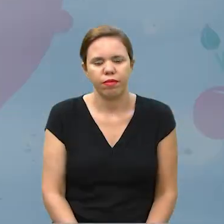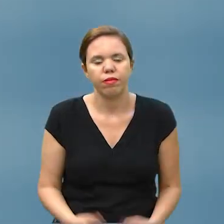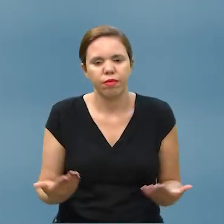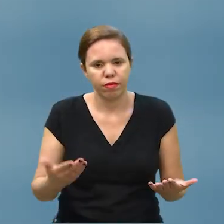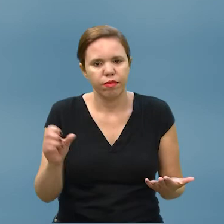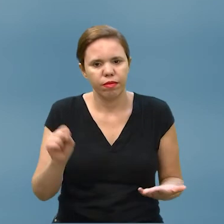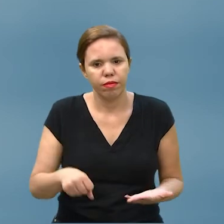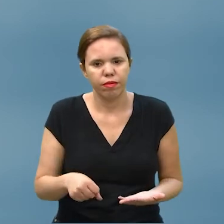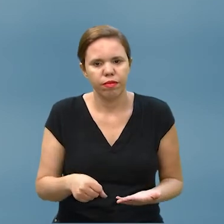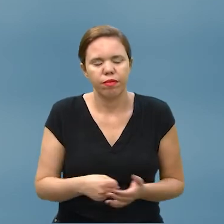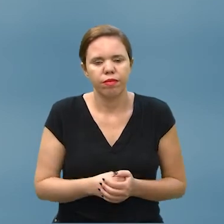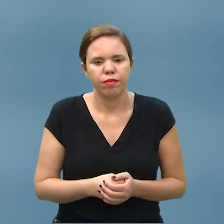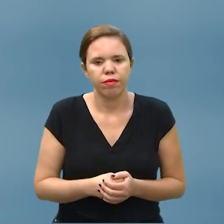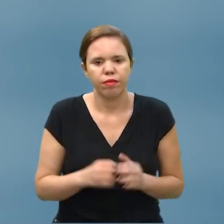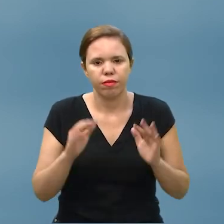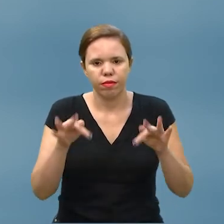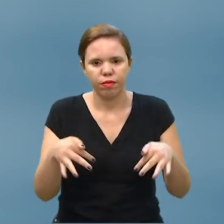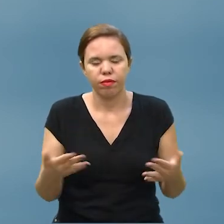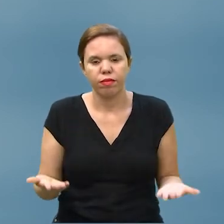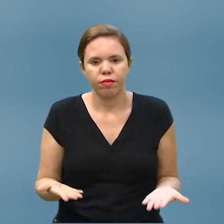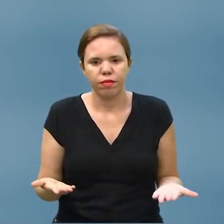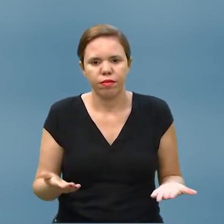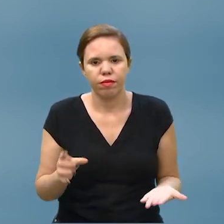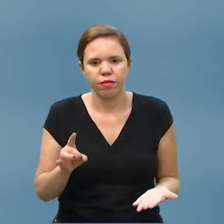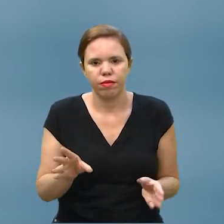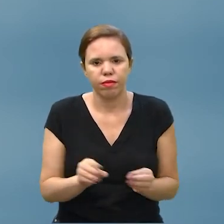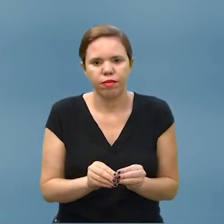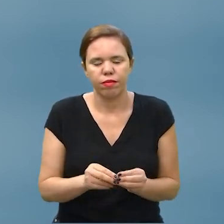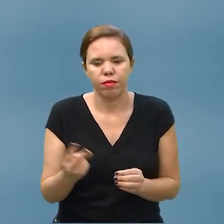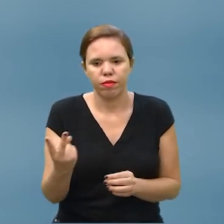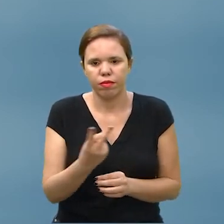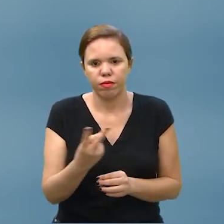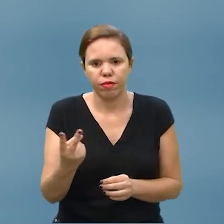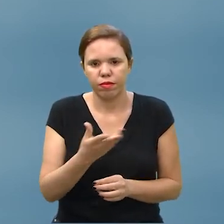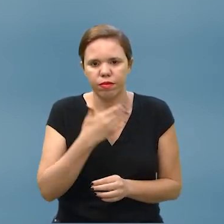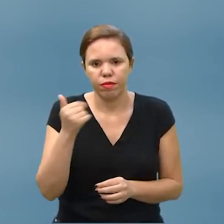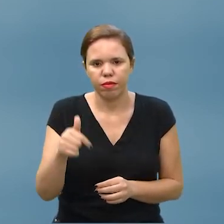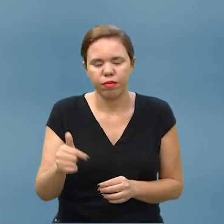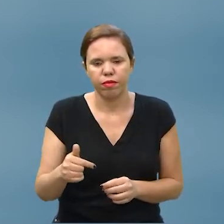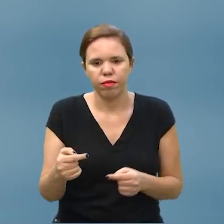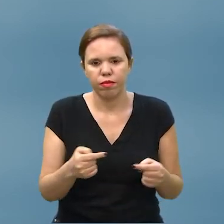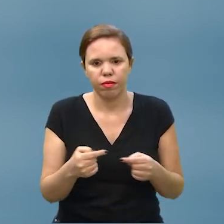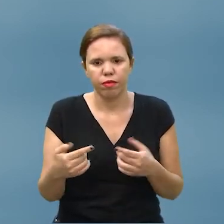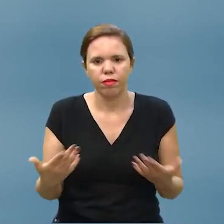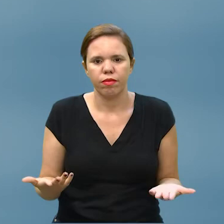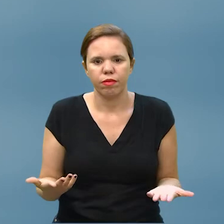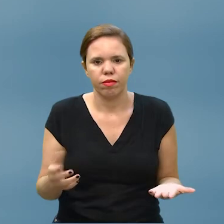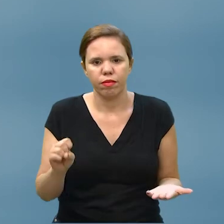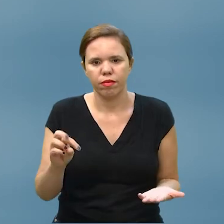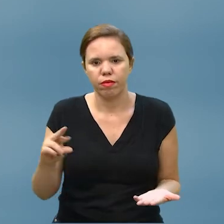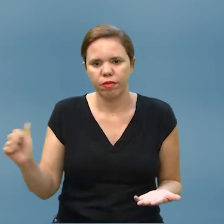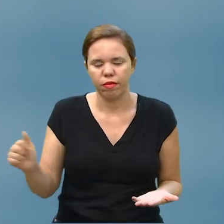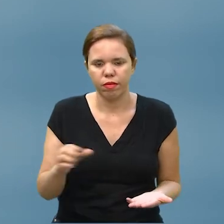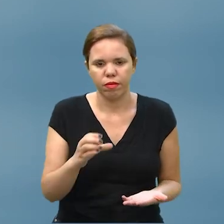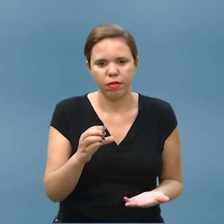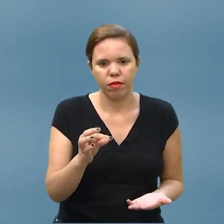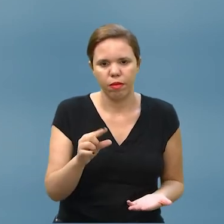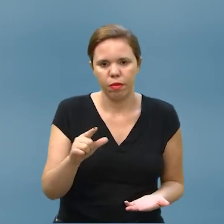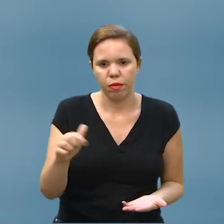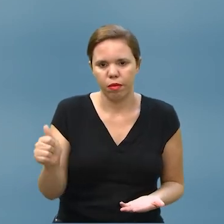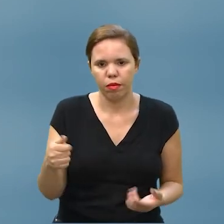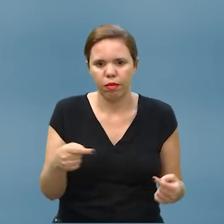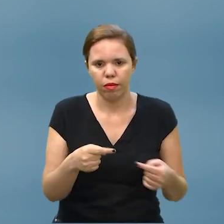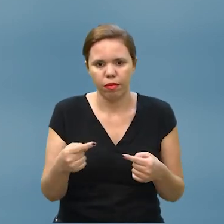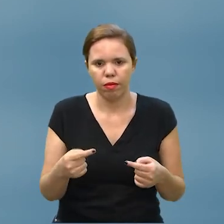Agora sim, chegamos na grande final. Só restaram as duas melhores desta competição. Sara e Clarita vão